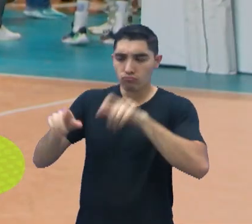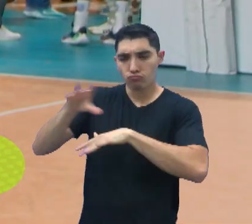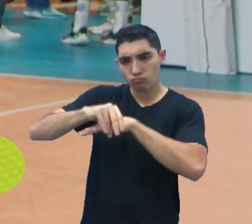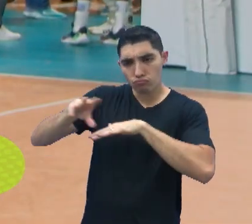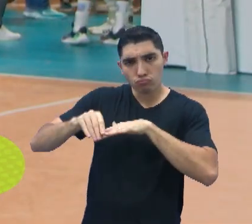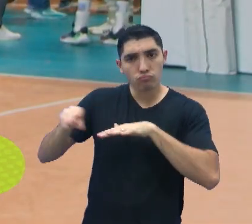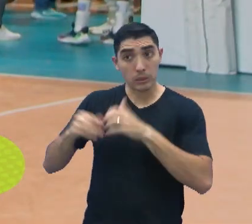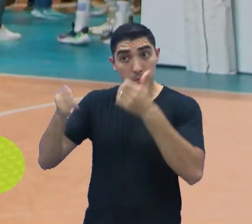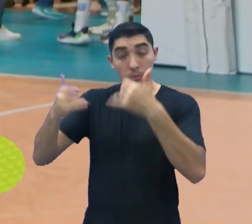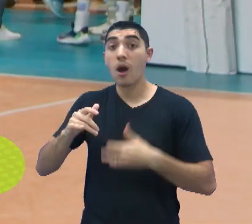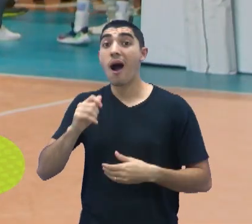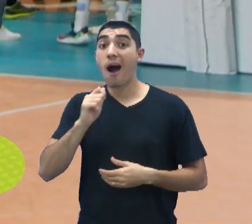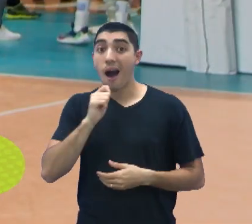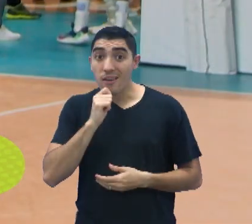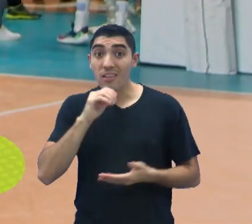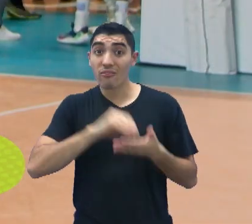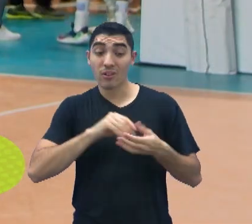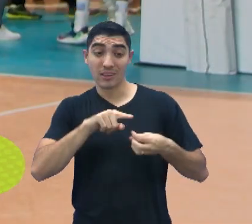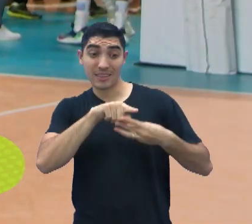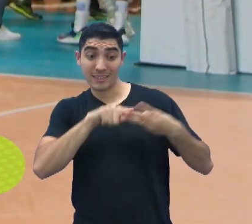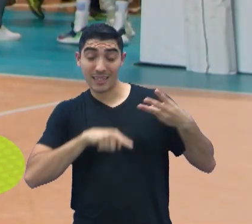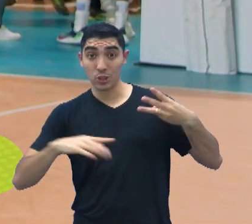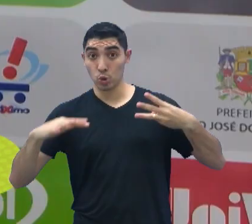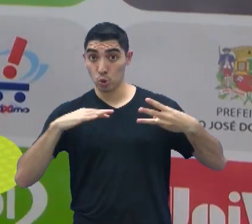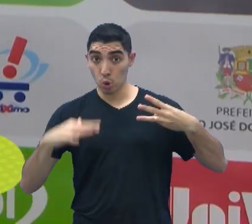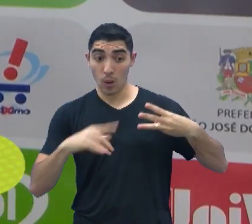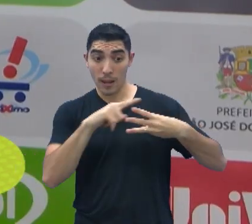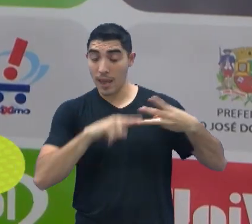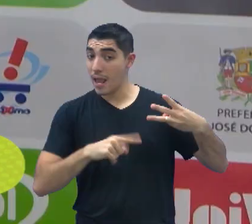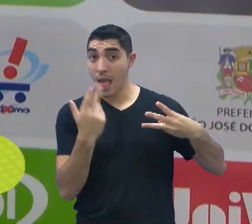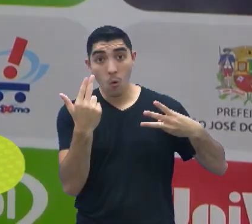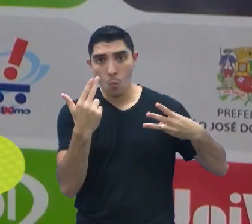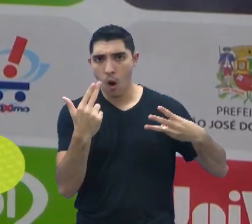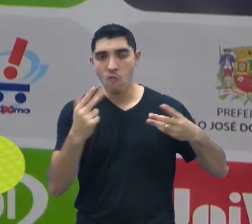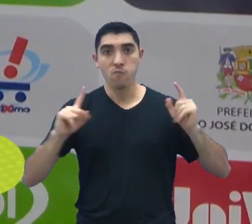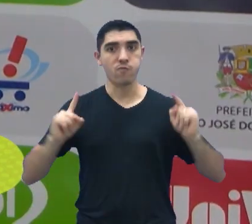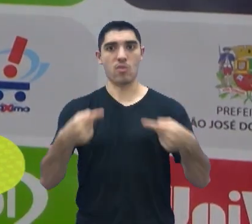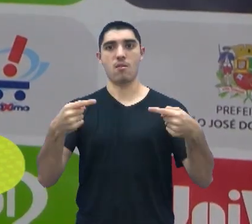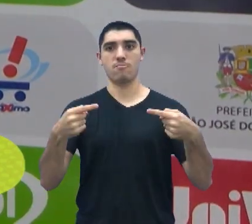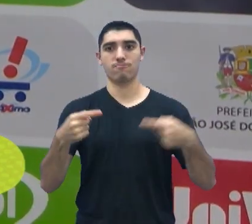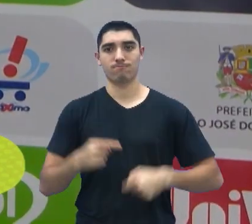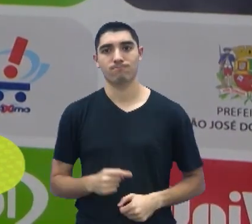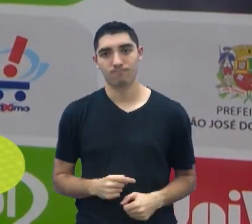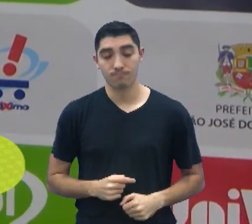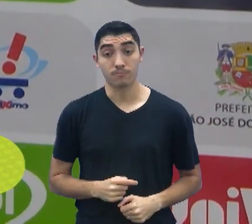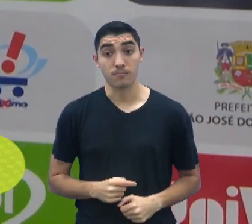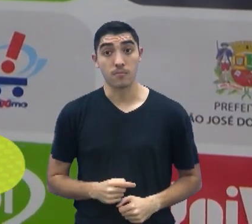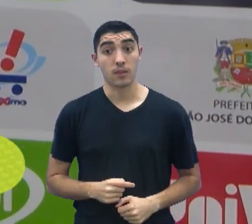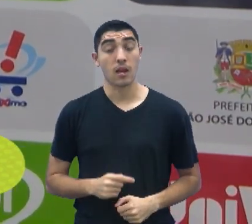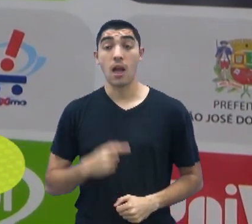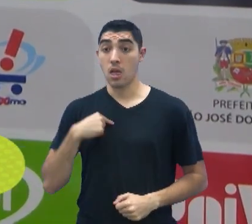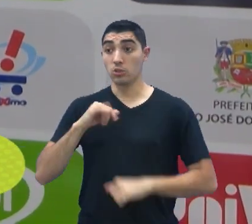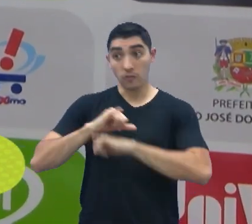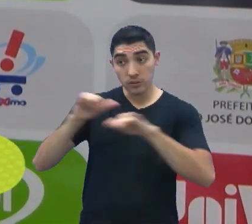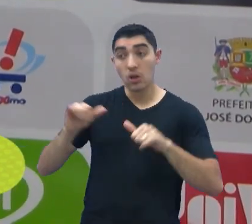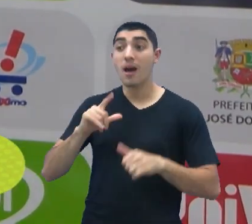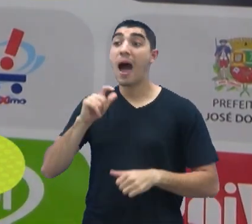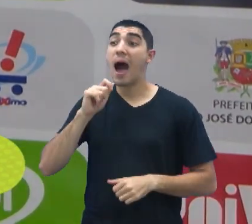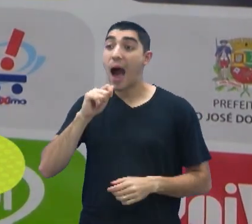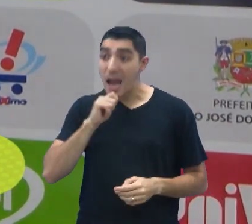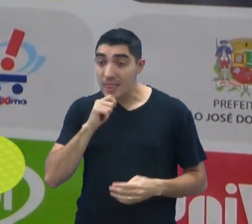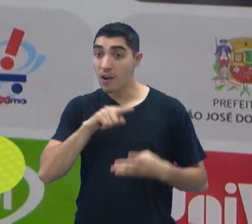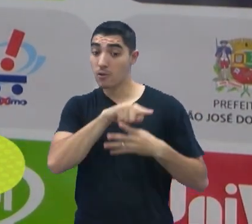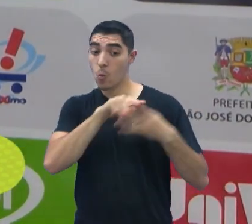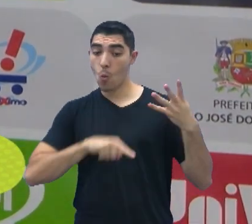3 jogos precisam ser encarados como finais. No vestiário, na pré-eleição, eu falei para eles, nós temos 4 finais para jogar. Uma hoje e